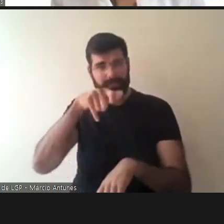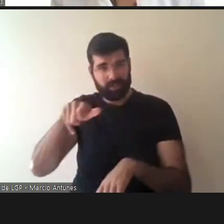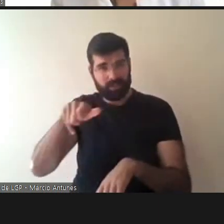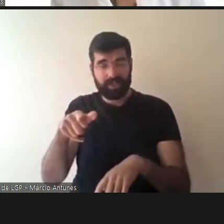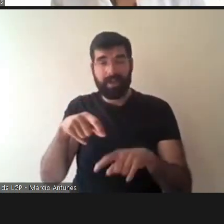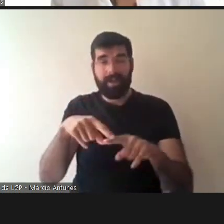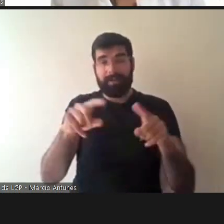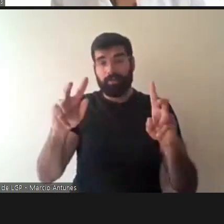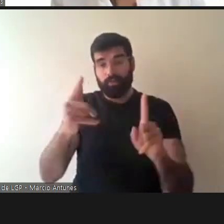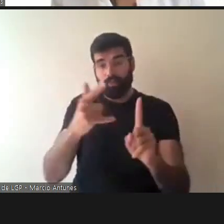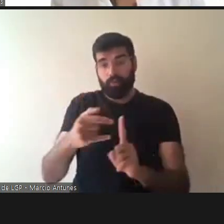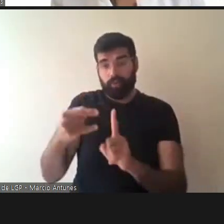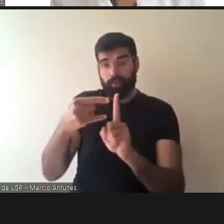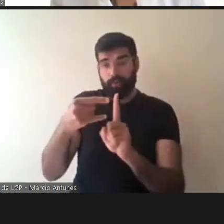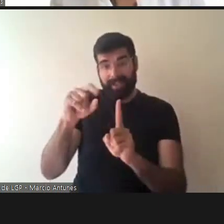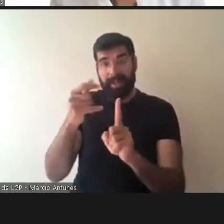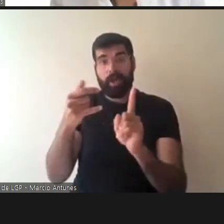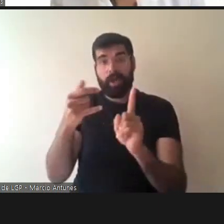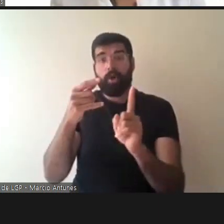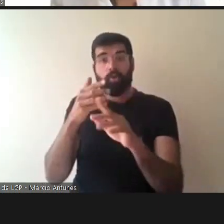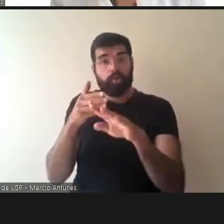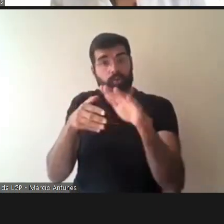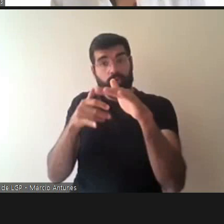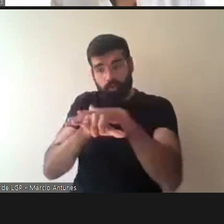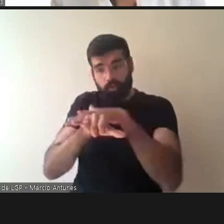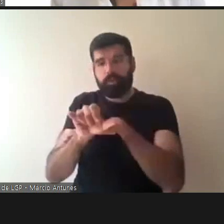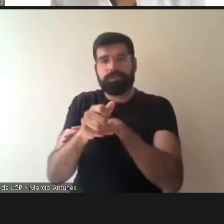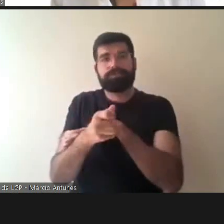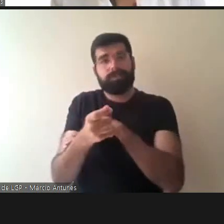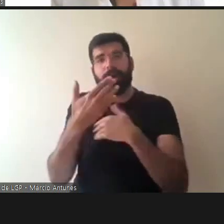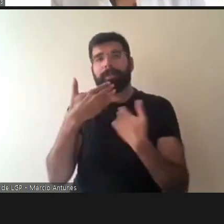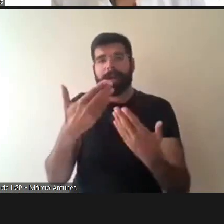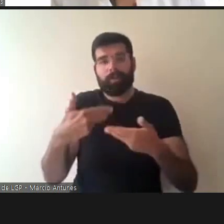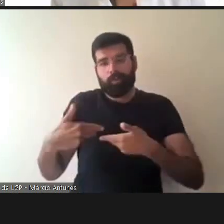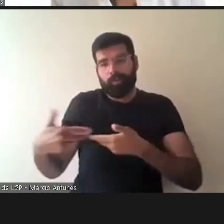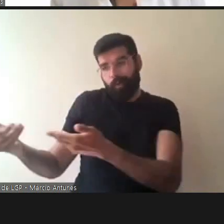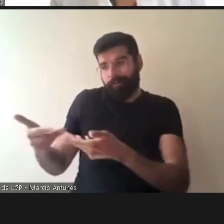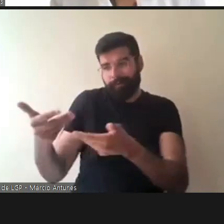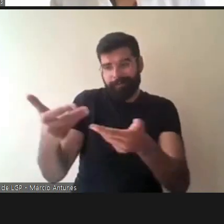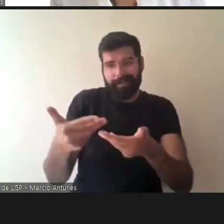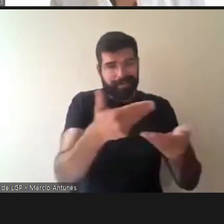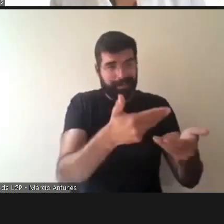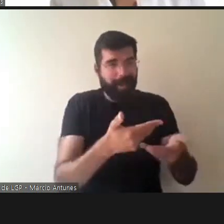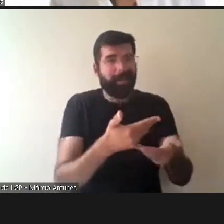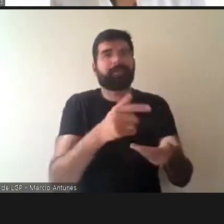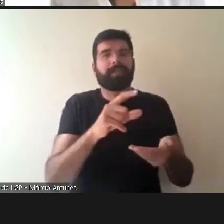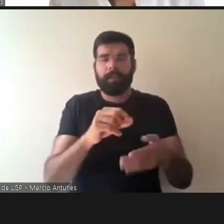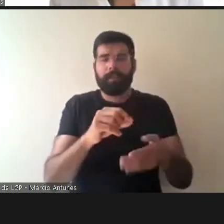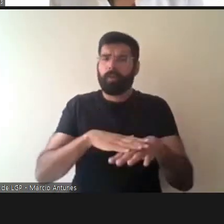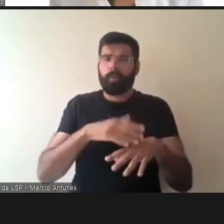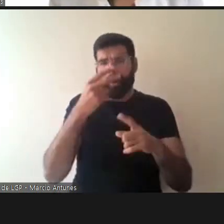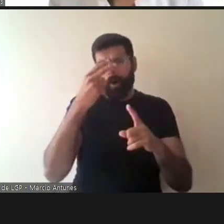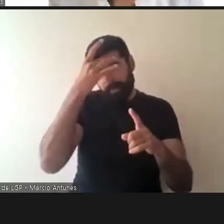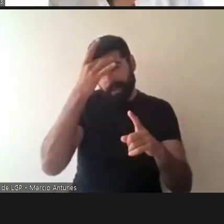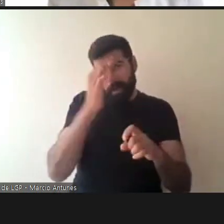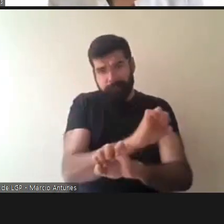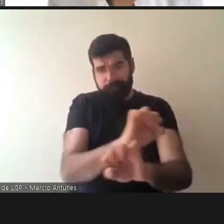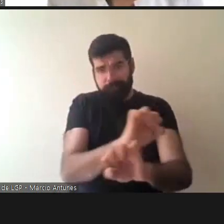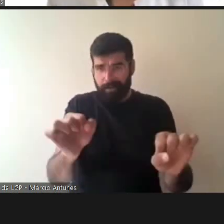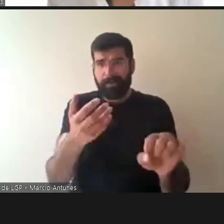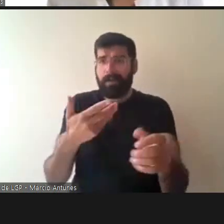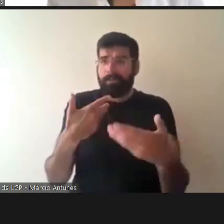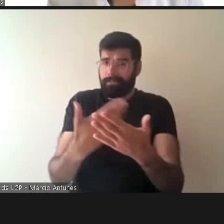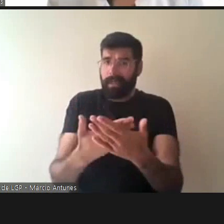sala e no YouTube. Muito obrigada também aos nossos convidados e convidadas que, com a sua perspectiva, muito enriqueceram este